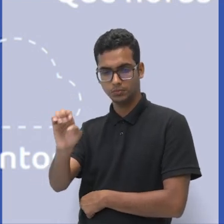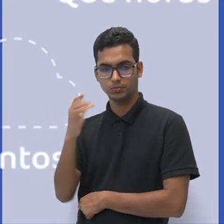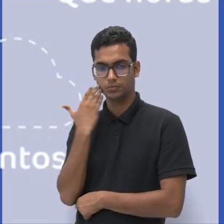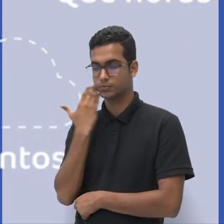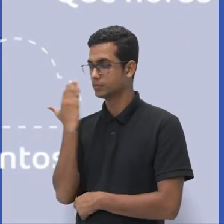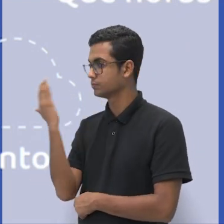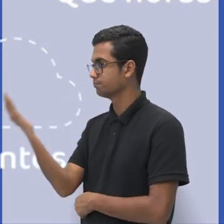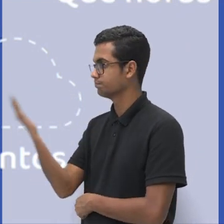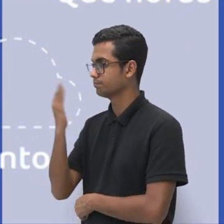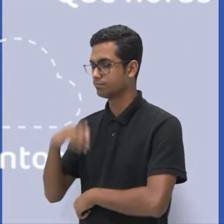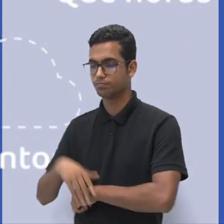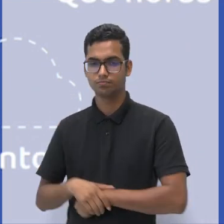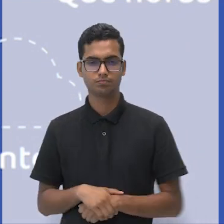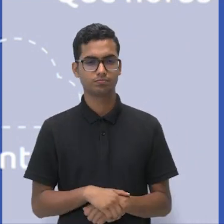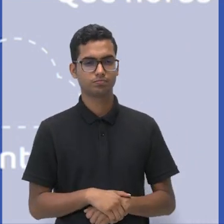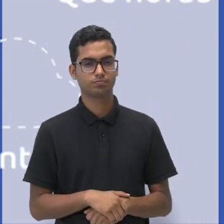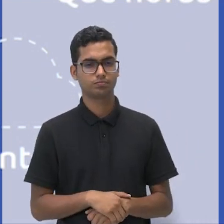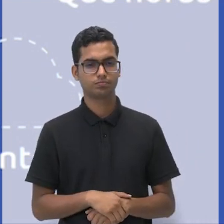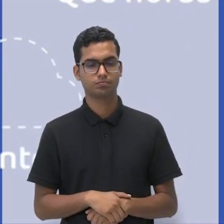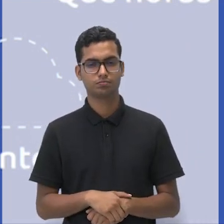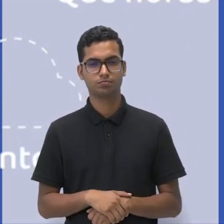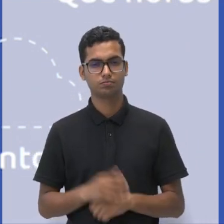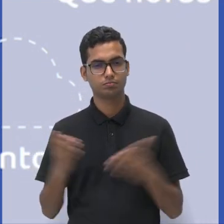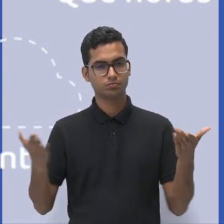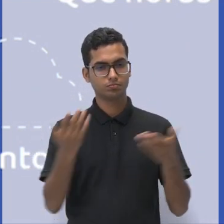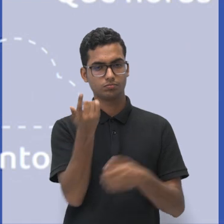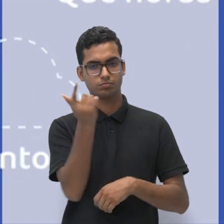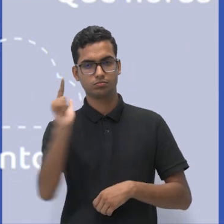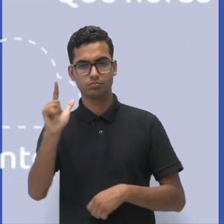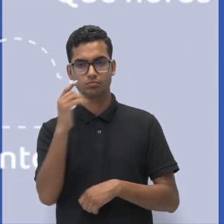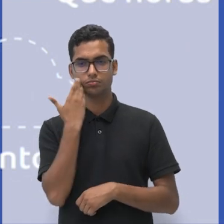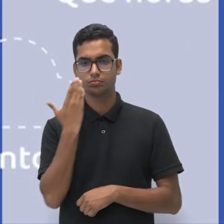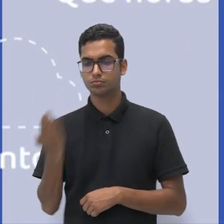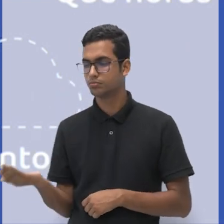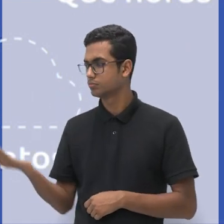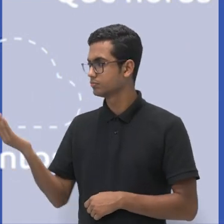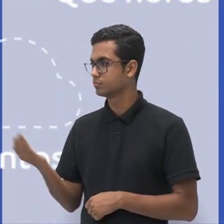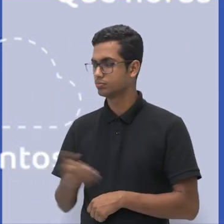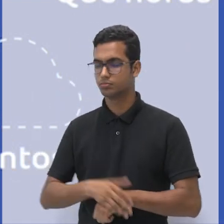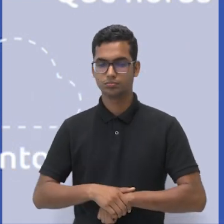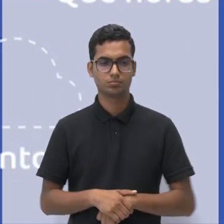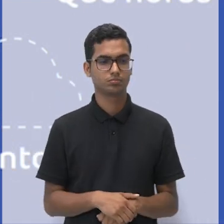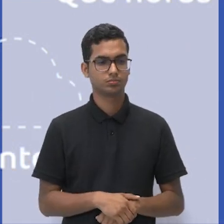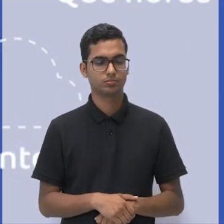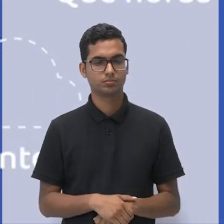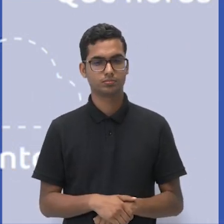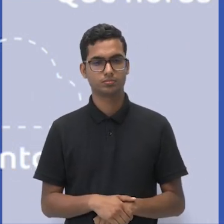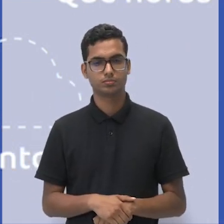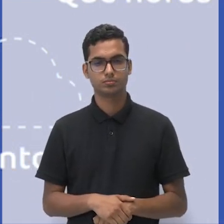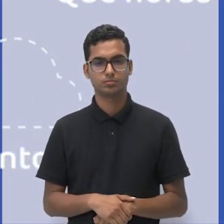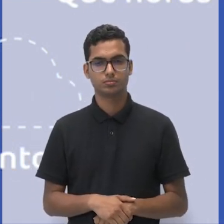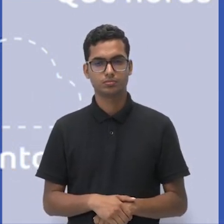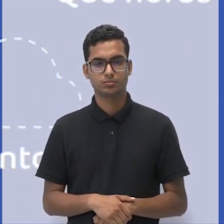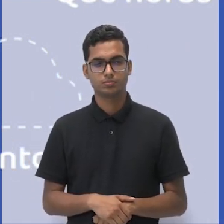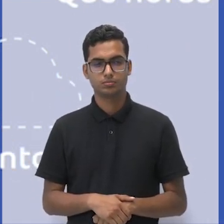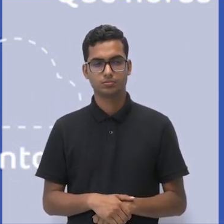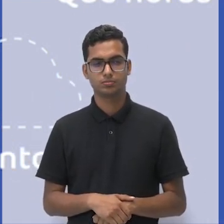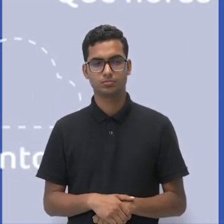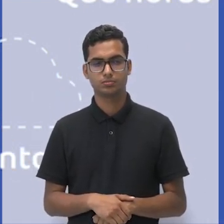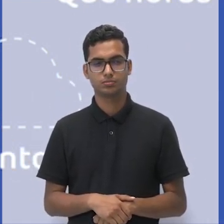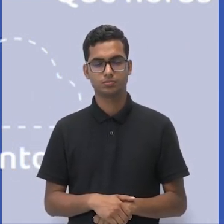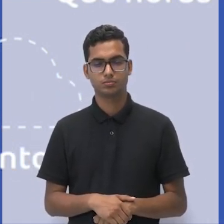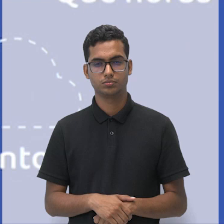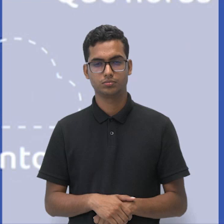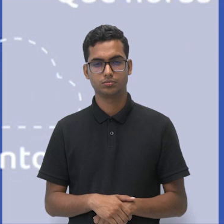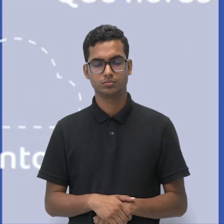é where, where. Já vão repetindo aí, tá? Então, onde, where, where